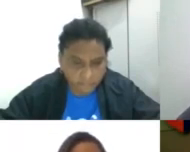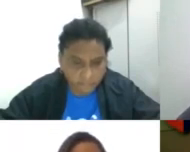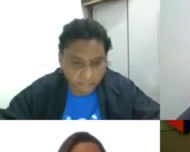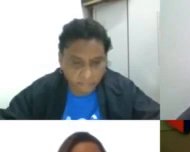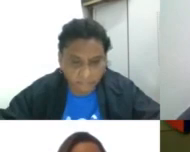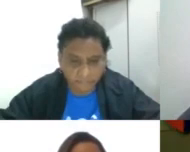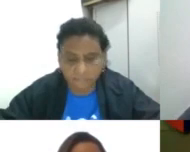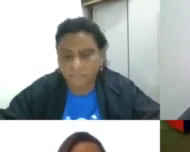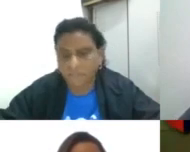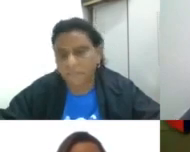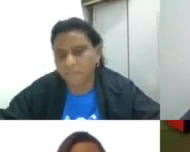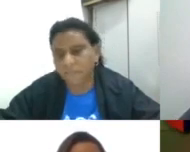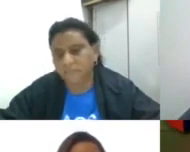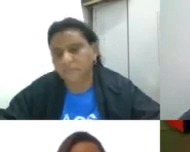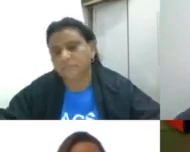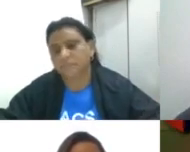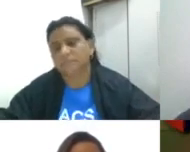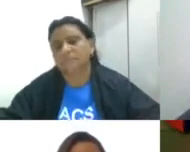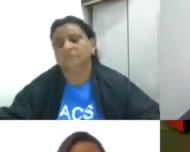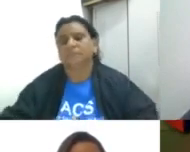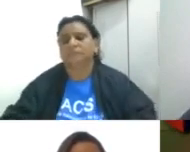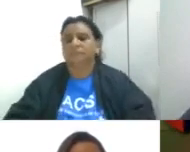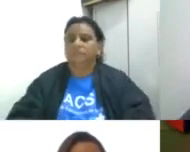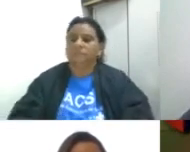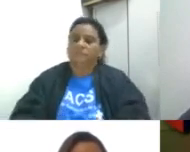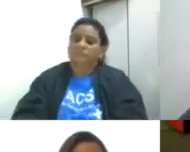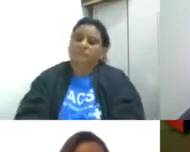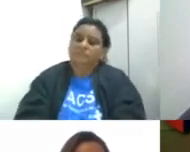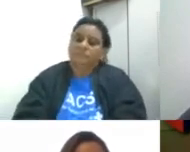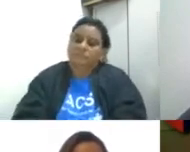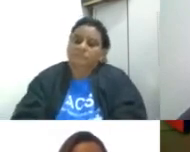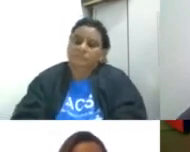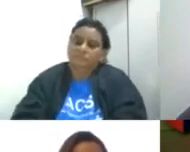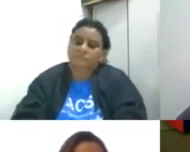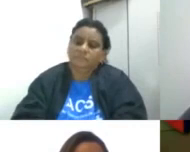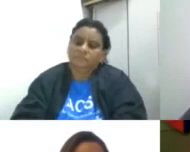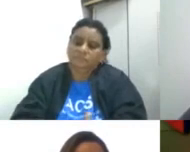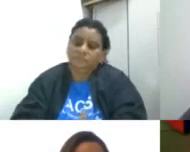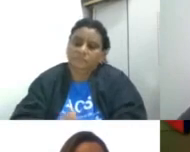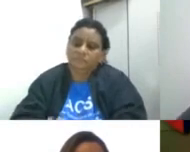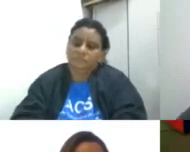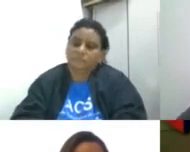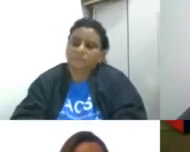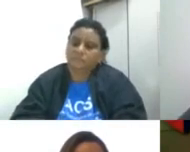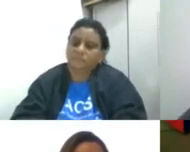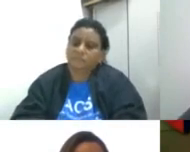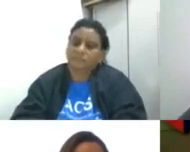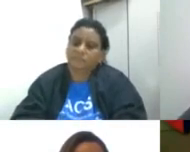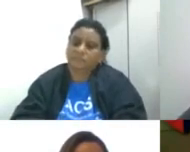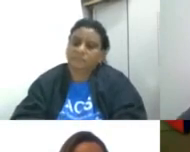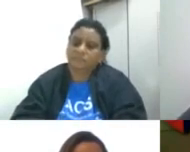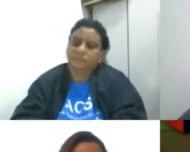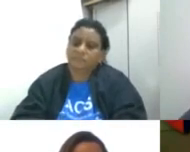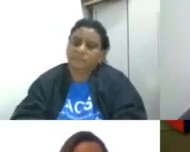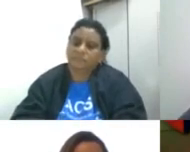chegou vivo ou morto esse TRM ao ser processado ele consegue liberar esse laudo para o paciente dizendo se é confirmado ou não